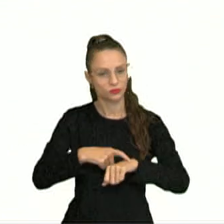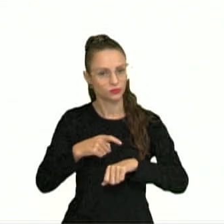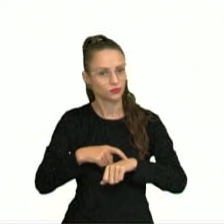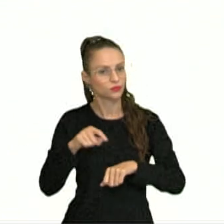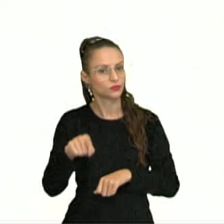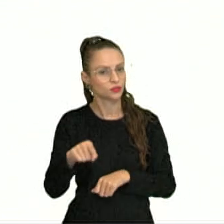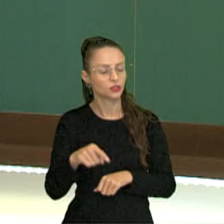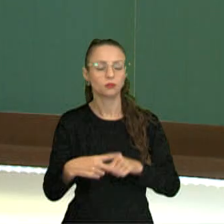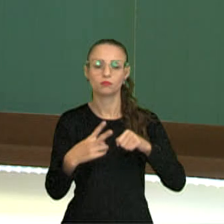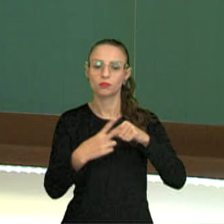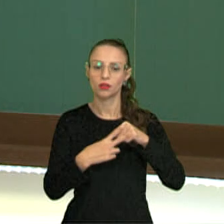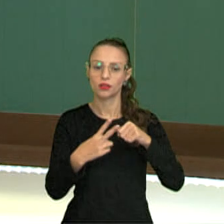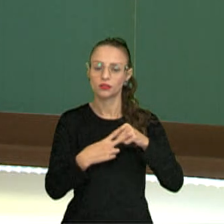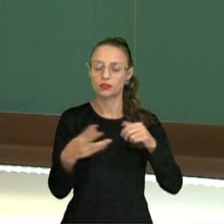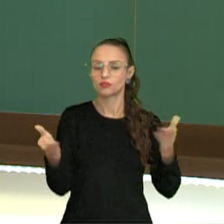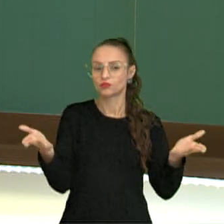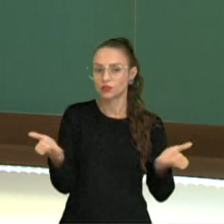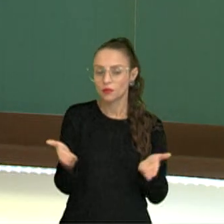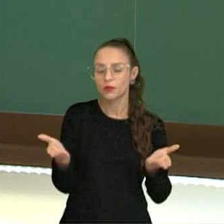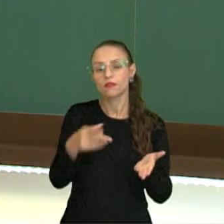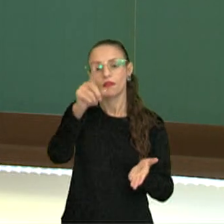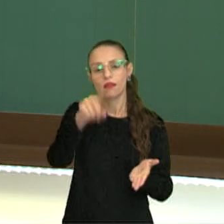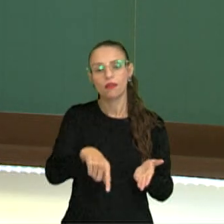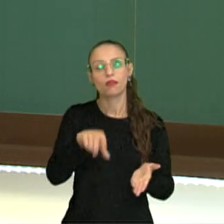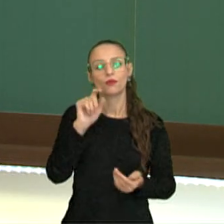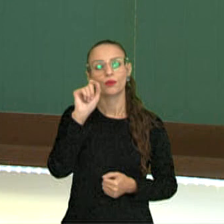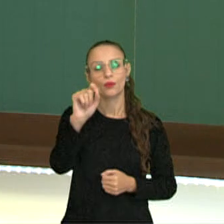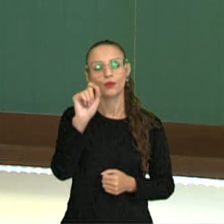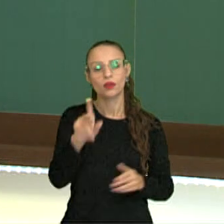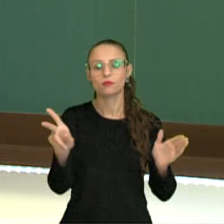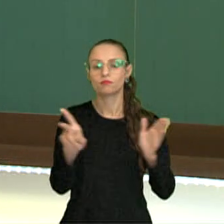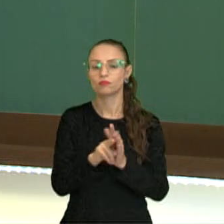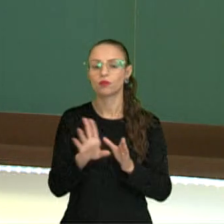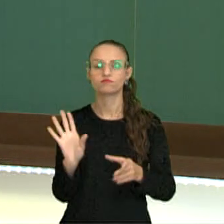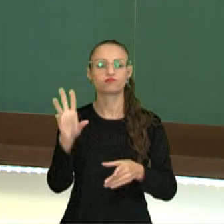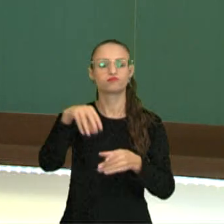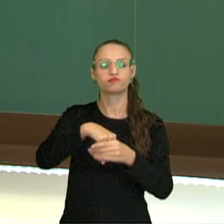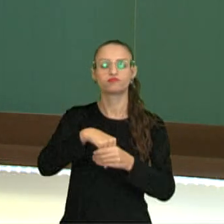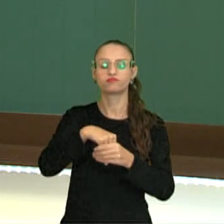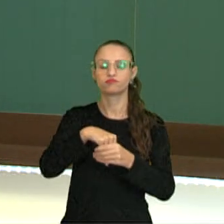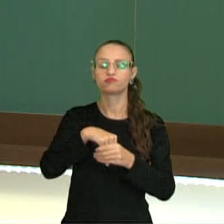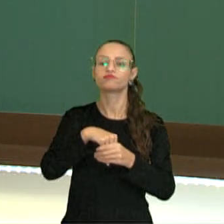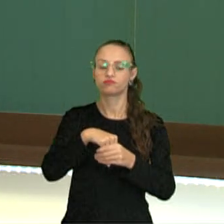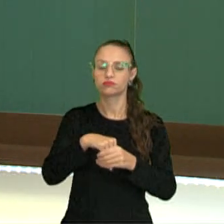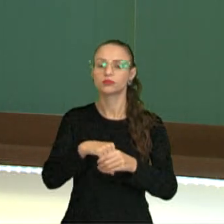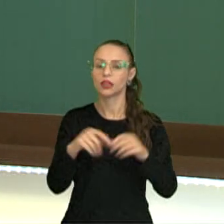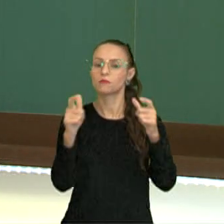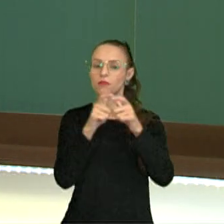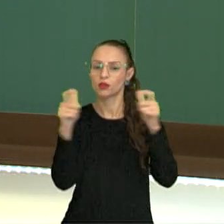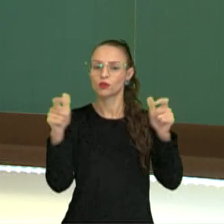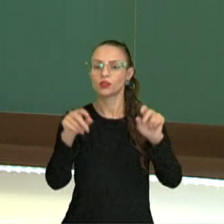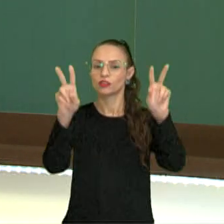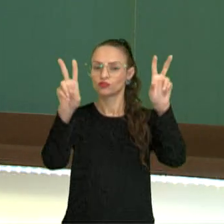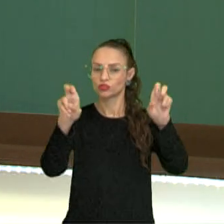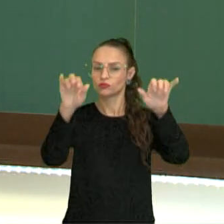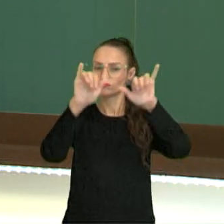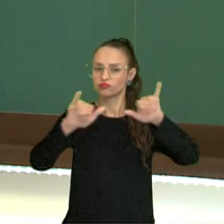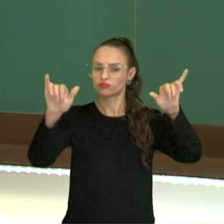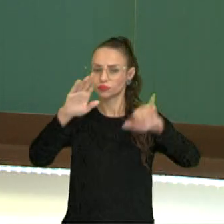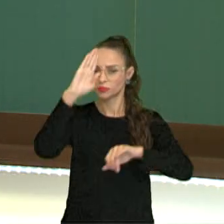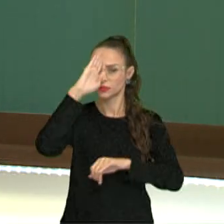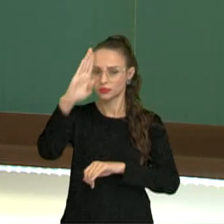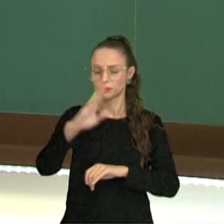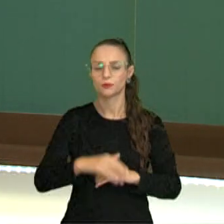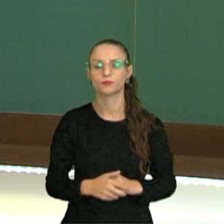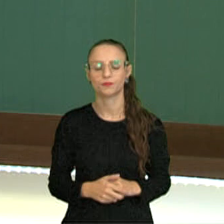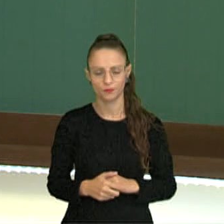né? Então, o tempo presente, ele é parte integrante da maioria dos títulos, que é a manchete, né, dentro de uma